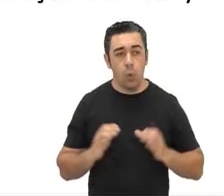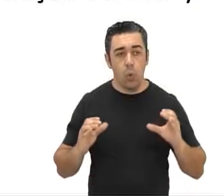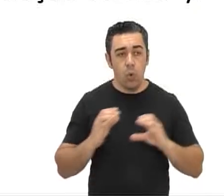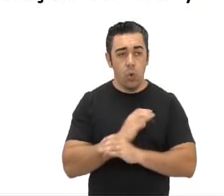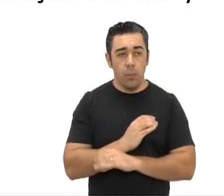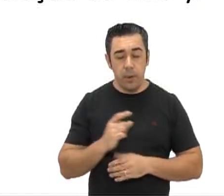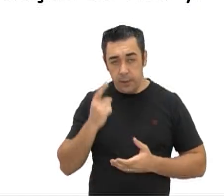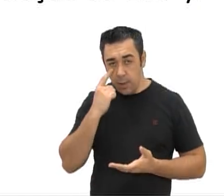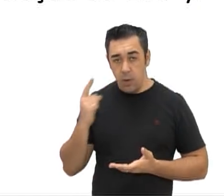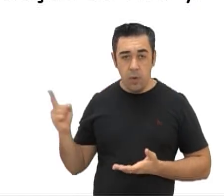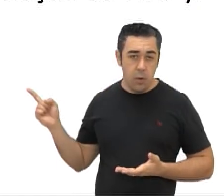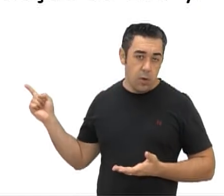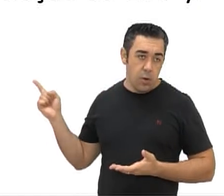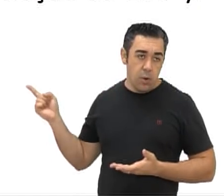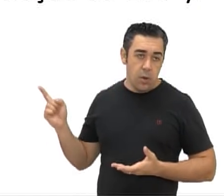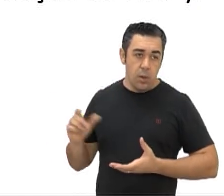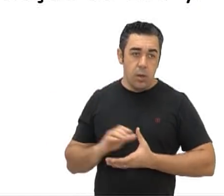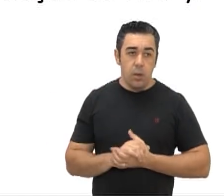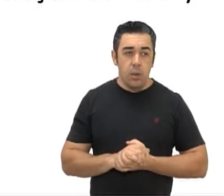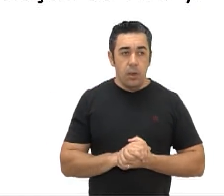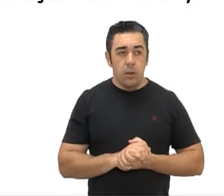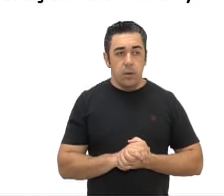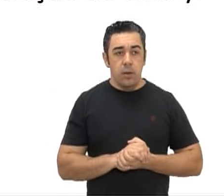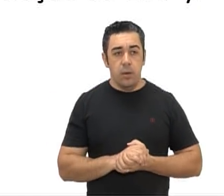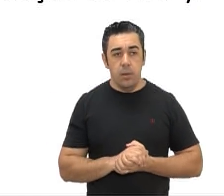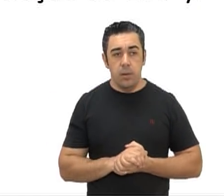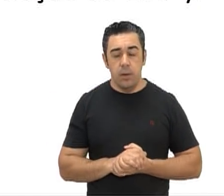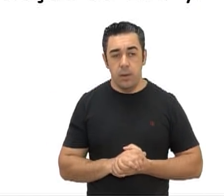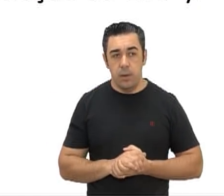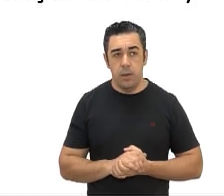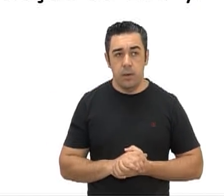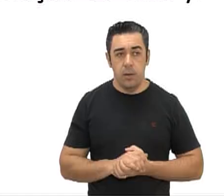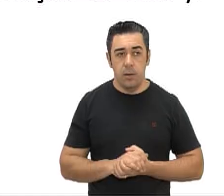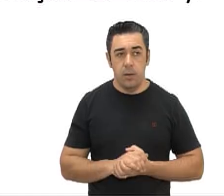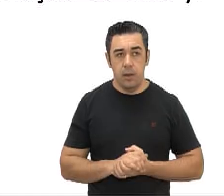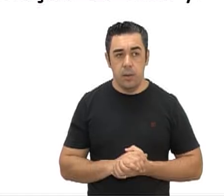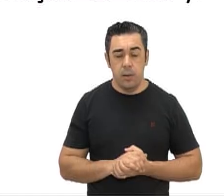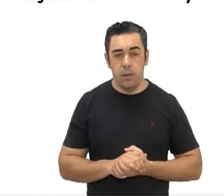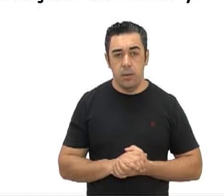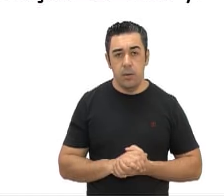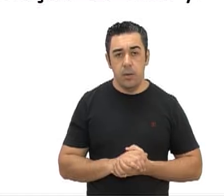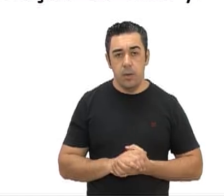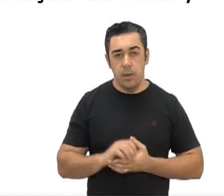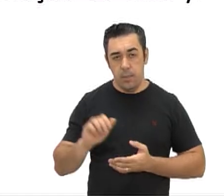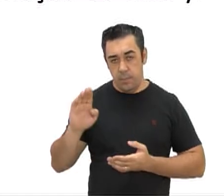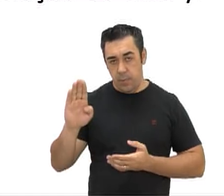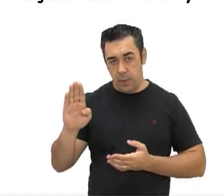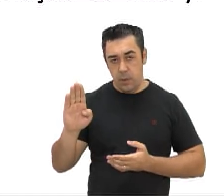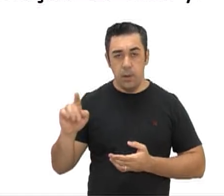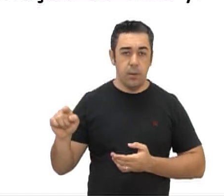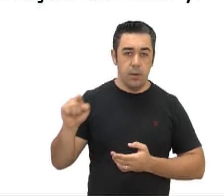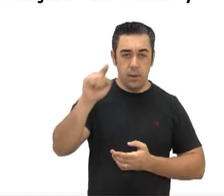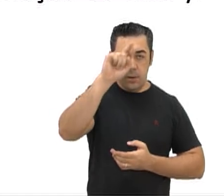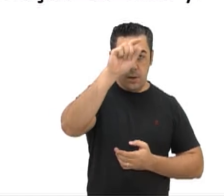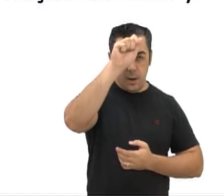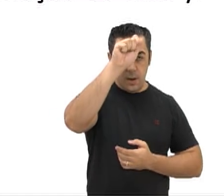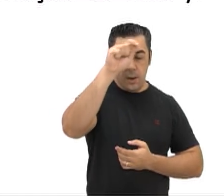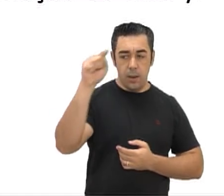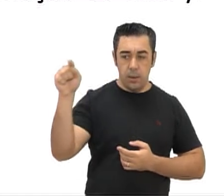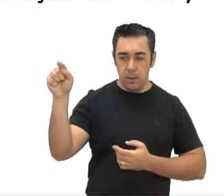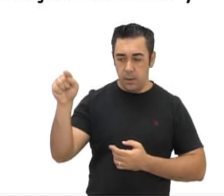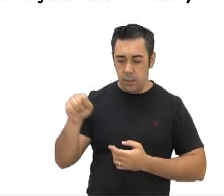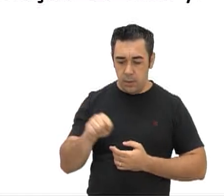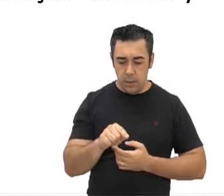essa figura, nós temos a letra D, que vai encontrar com a A e vai encontrar com a